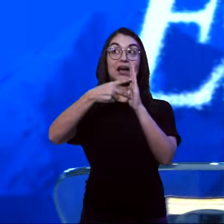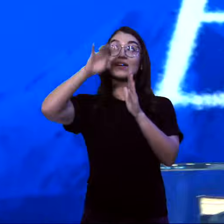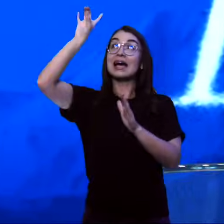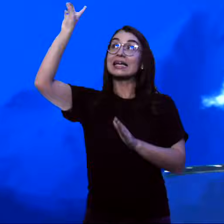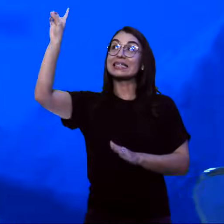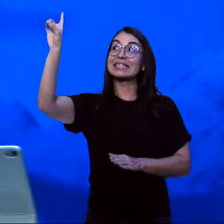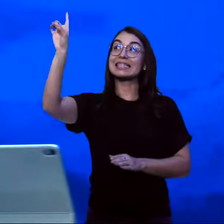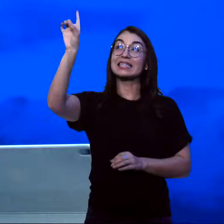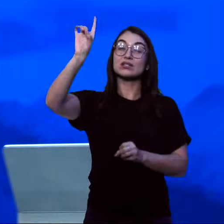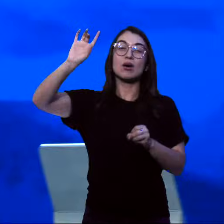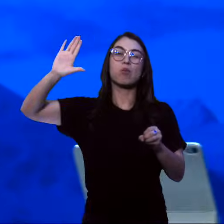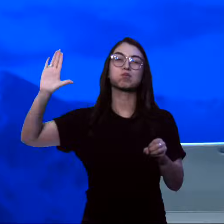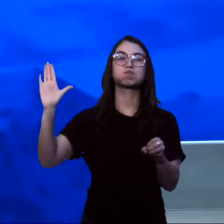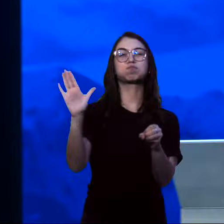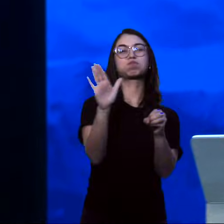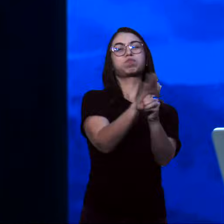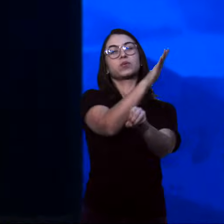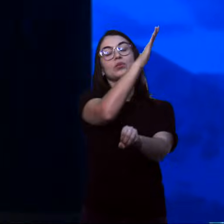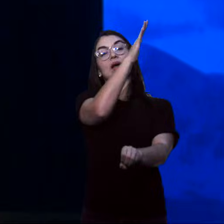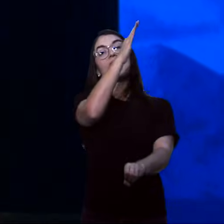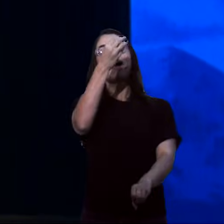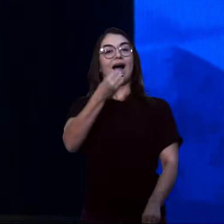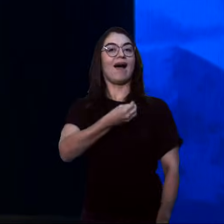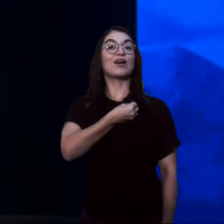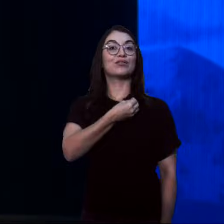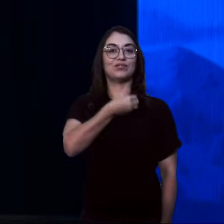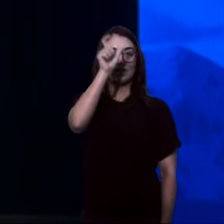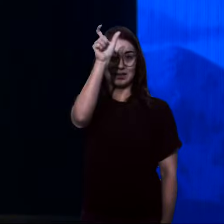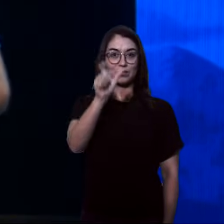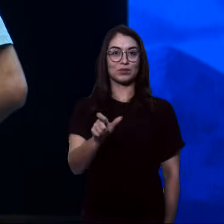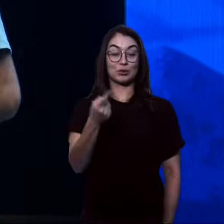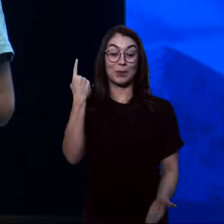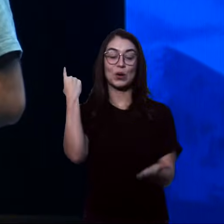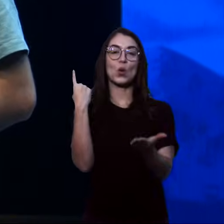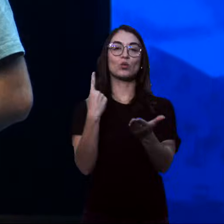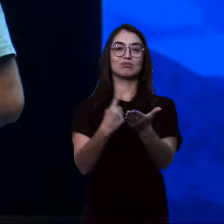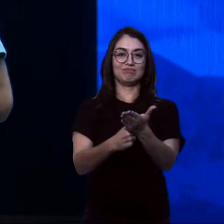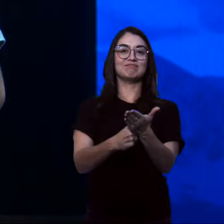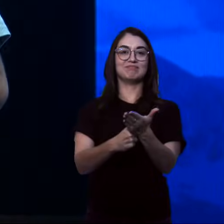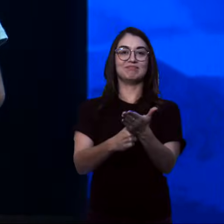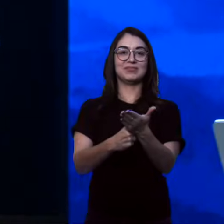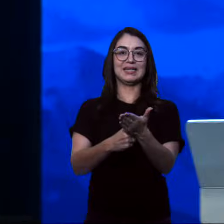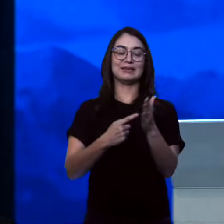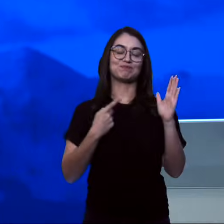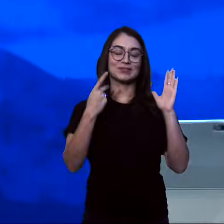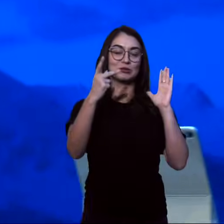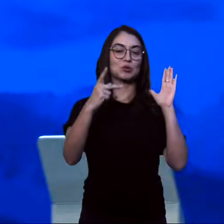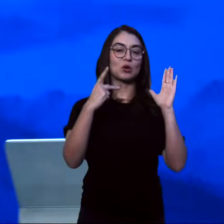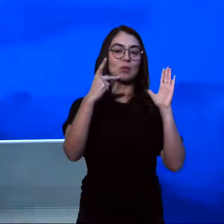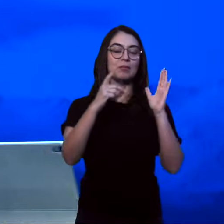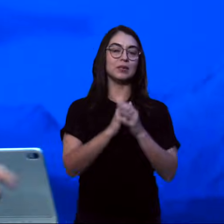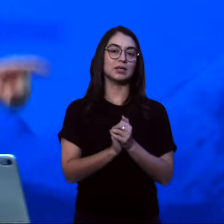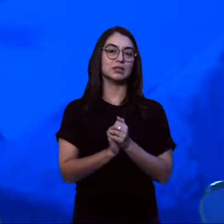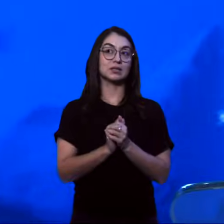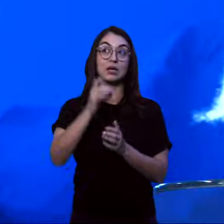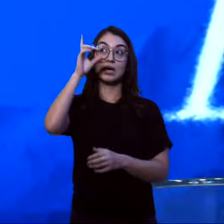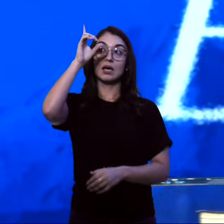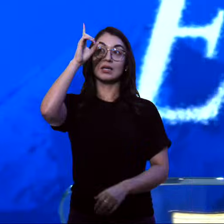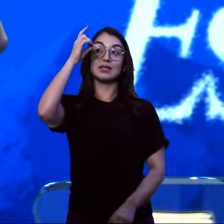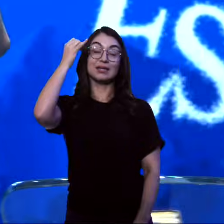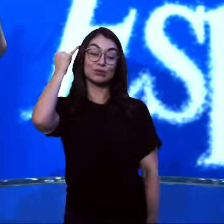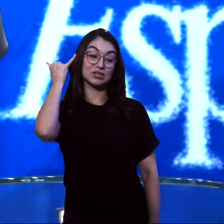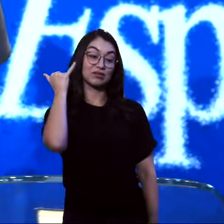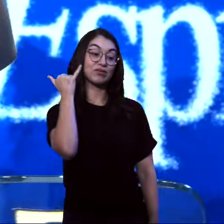do seu Espírito Santo para cumprir o plano dele. E ele estava dizendo para Zorobabel: eu estou